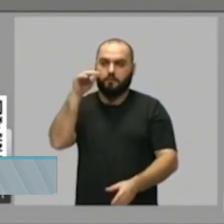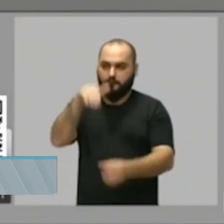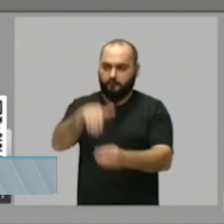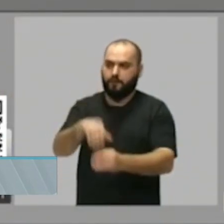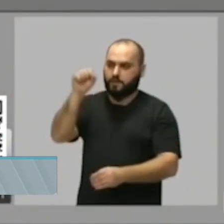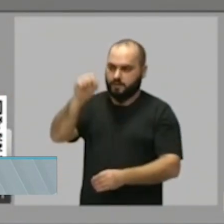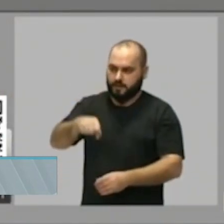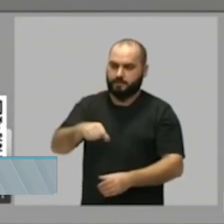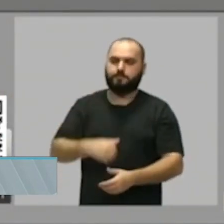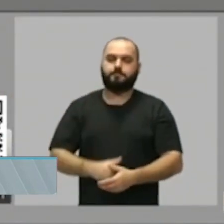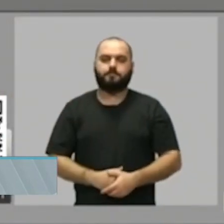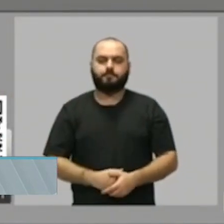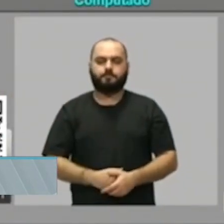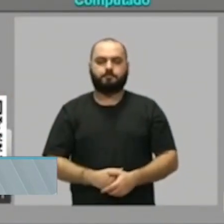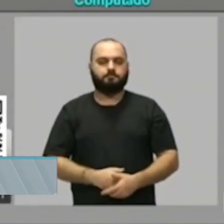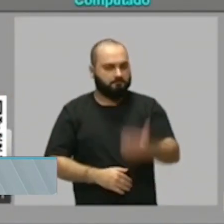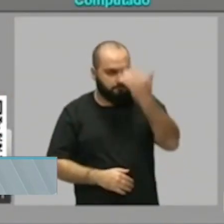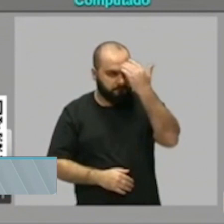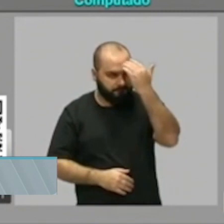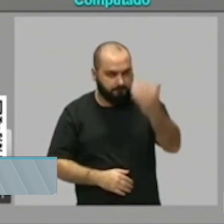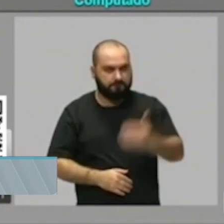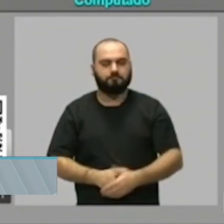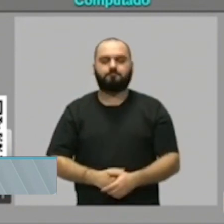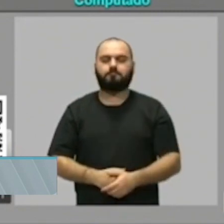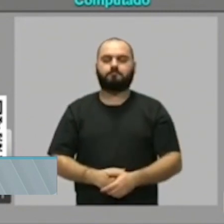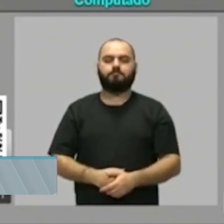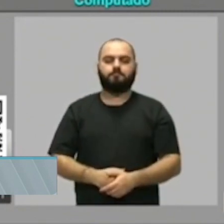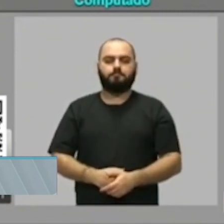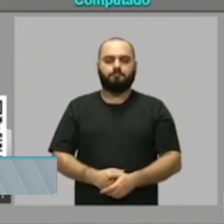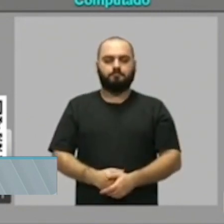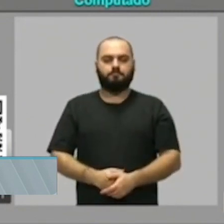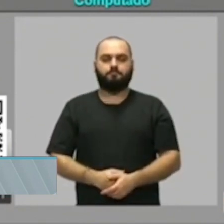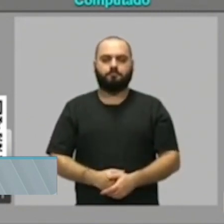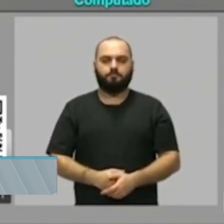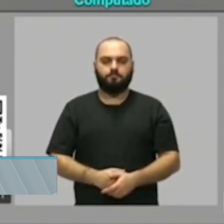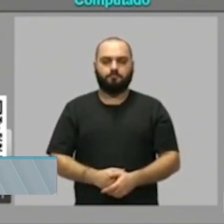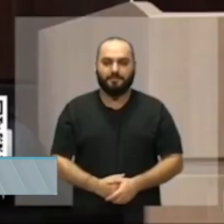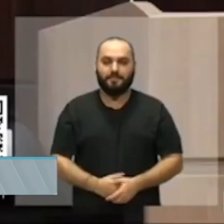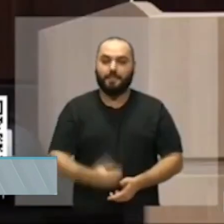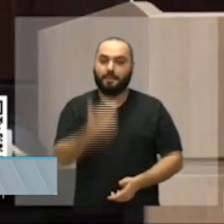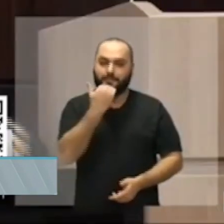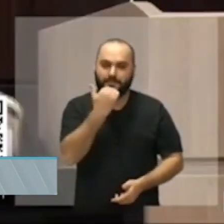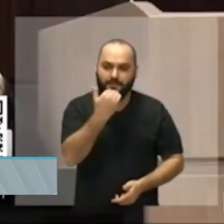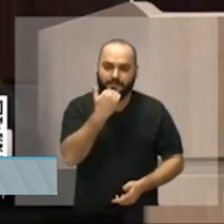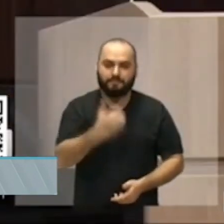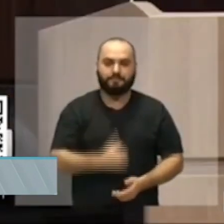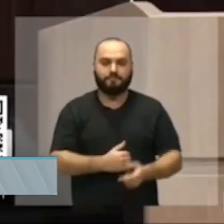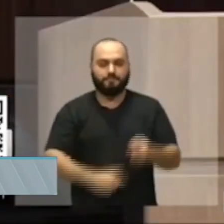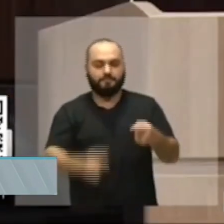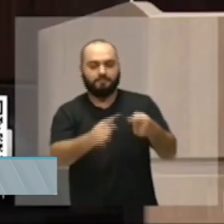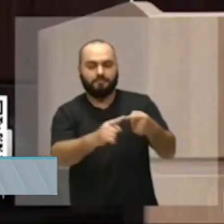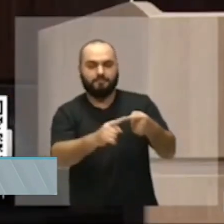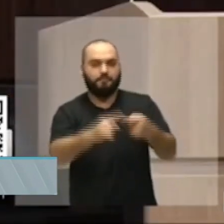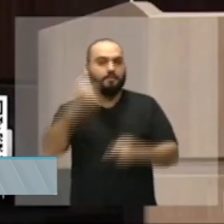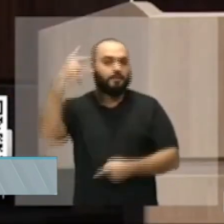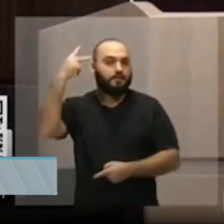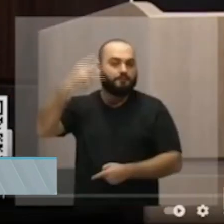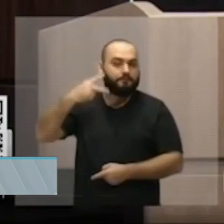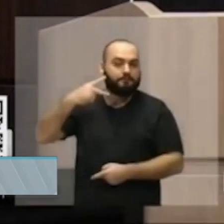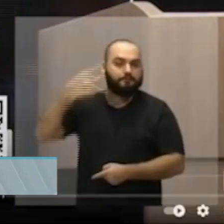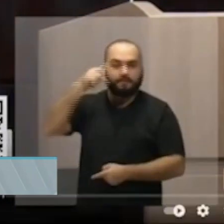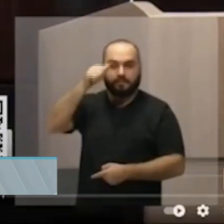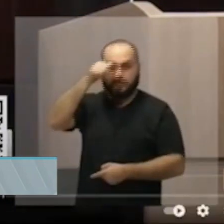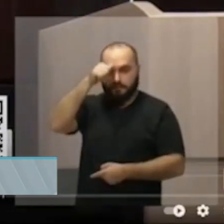foi aprovado na noite de ontem o projeto de lei número 34/2021, de autoria do vereador Otto, do